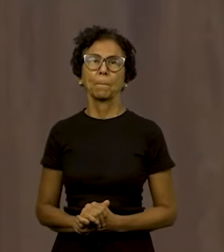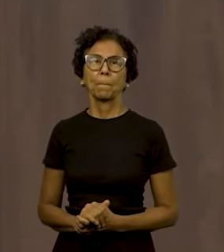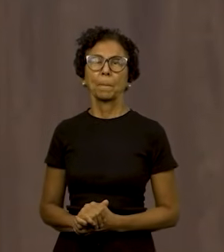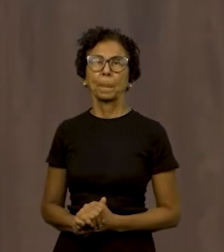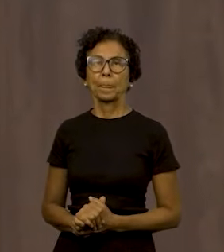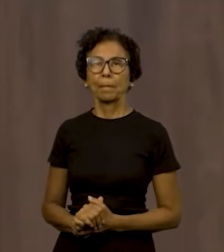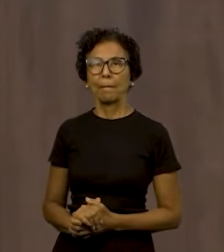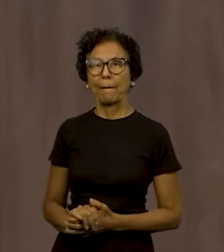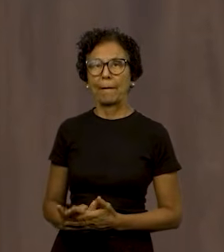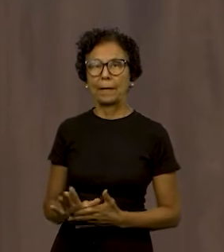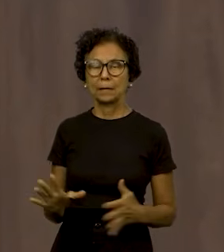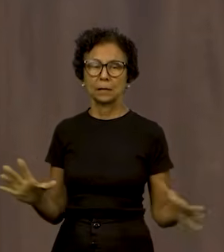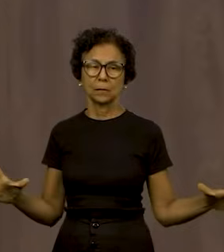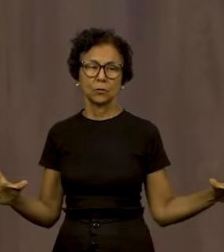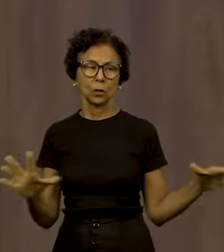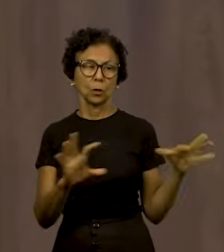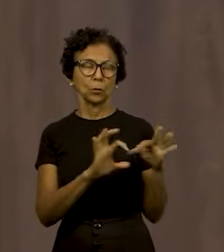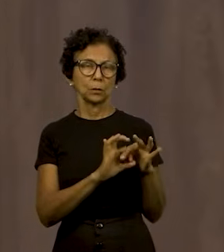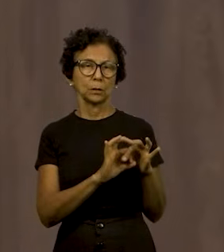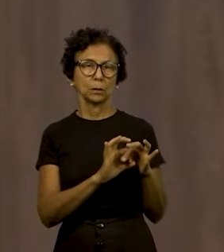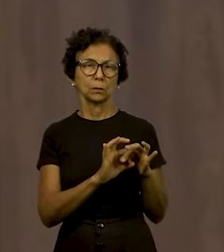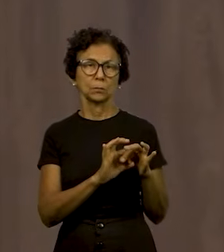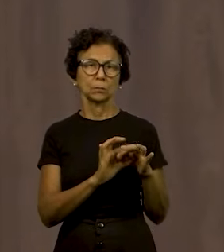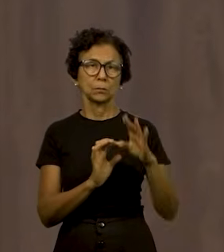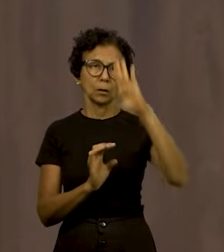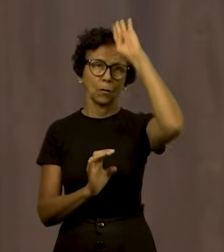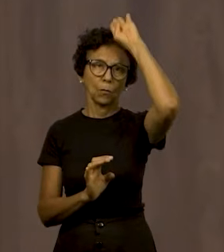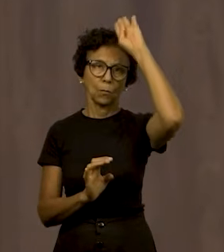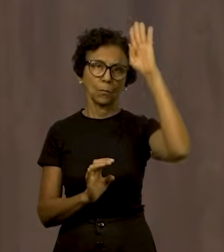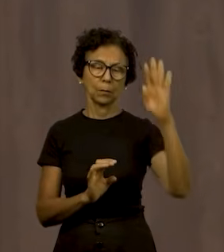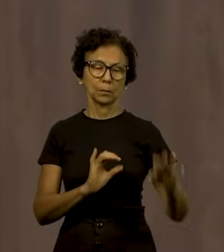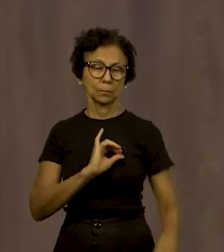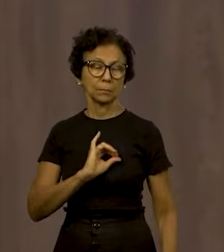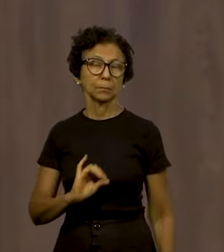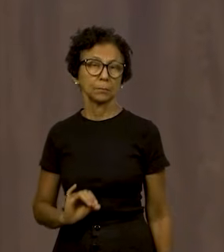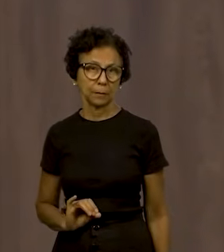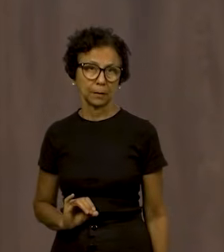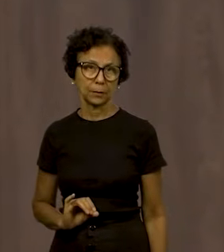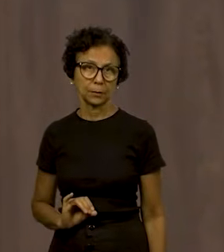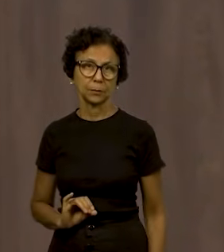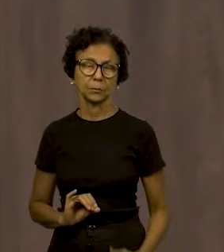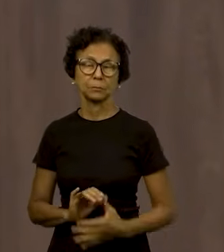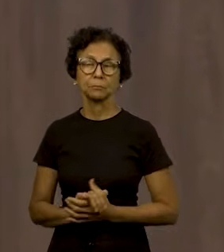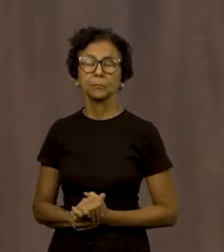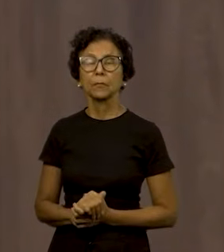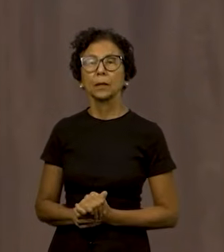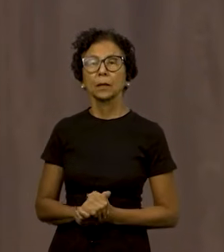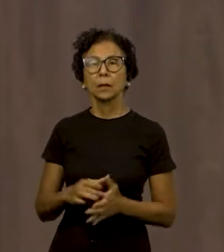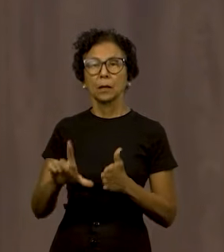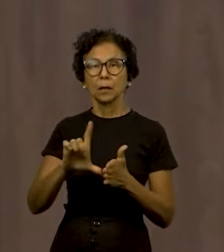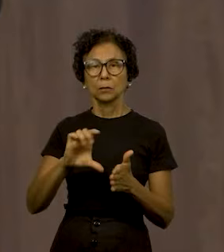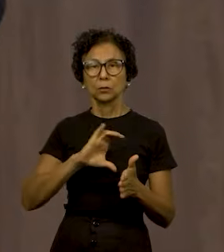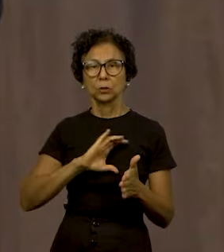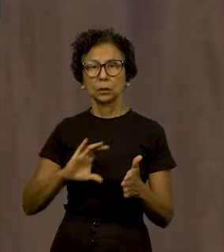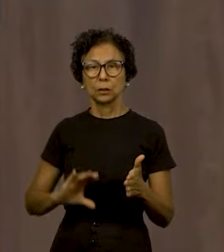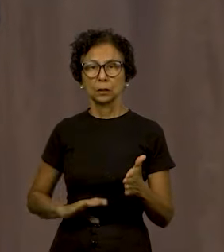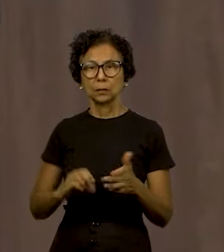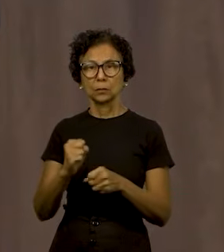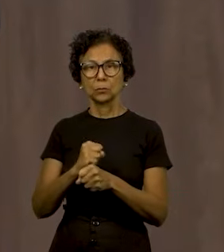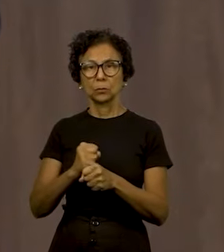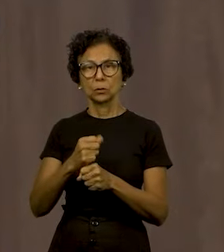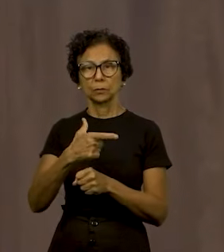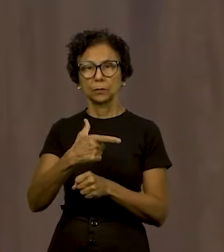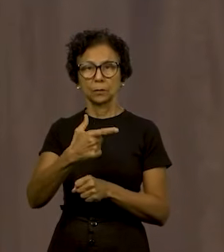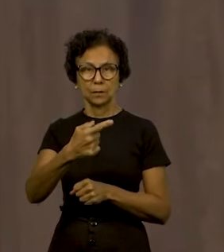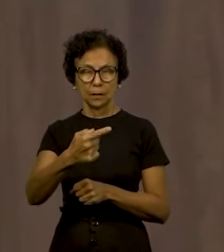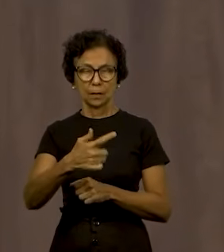do Império Romano. Então agora se transformou em império, né? 27 a.C., Otávio Augusto